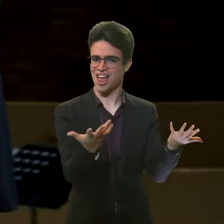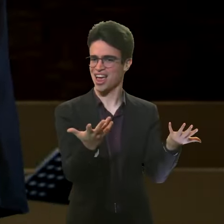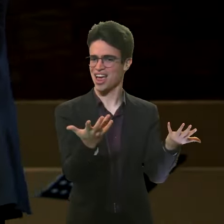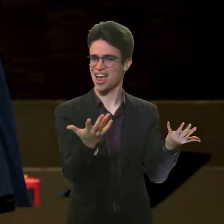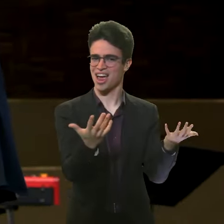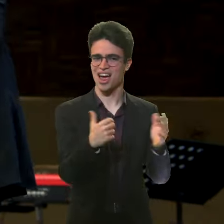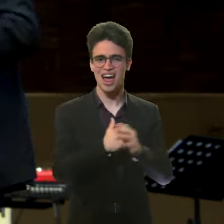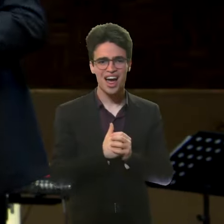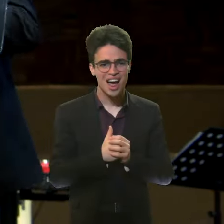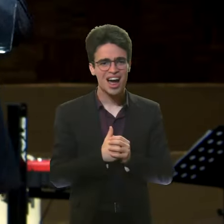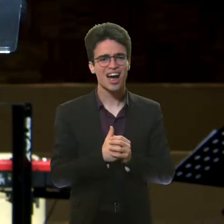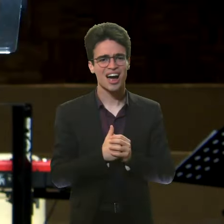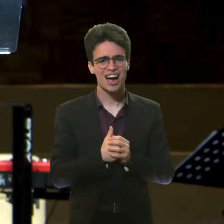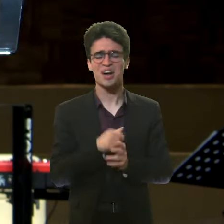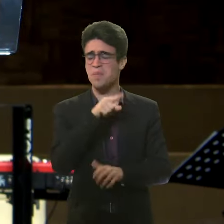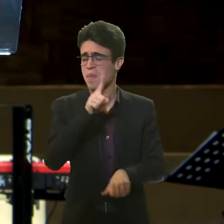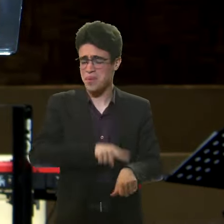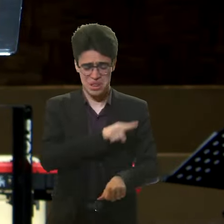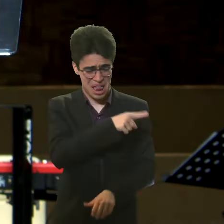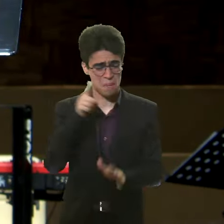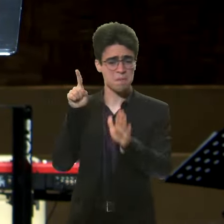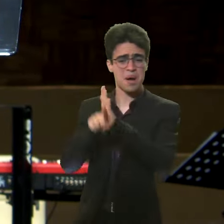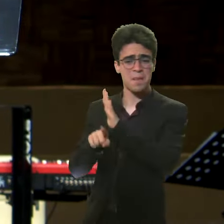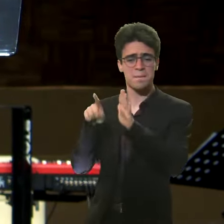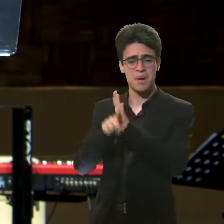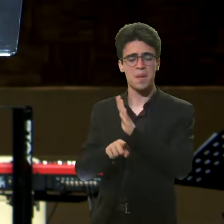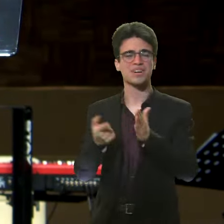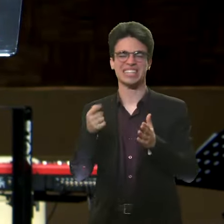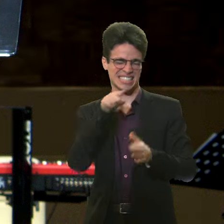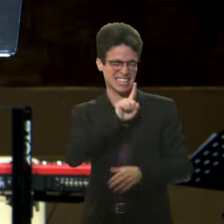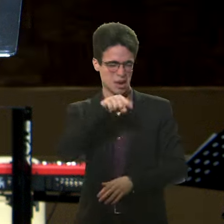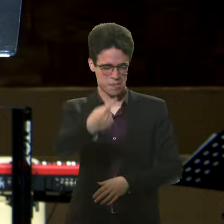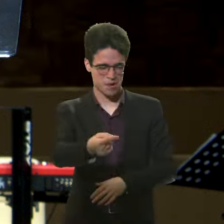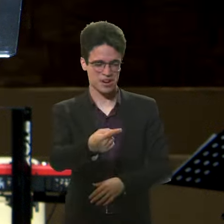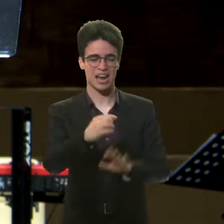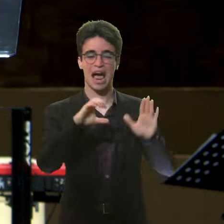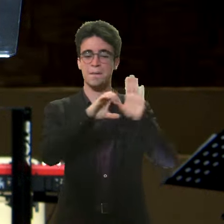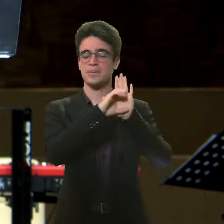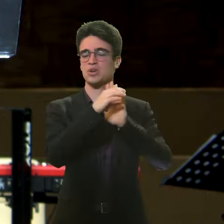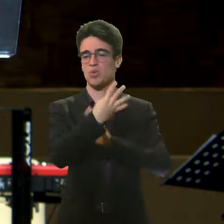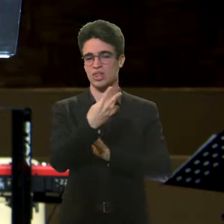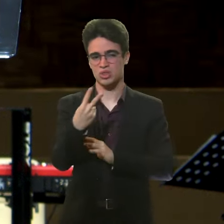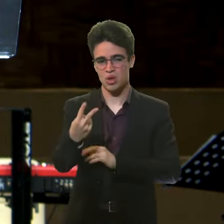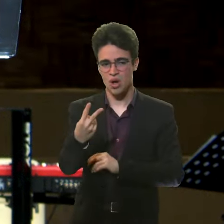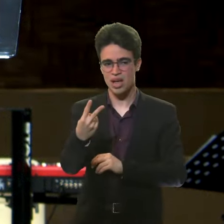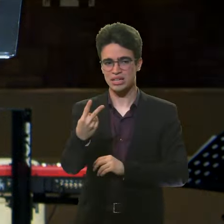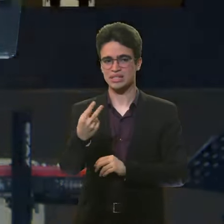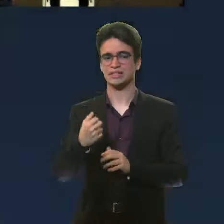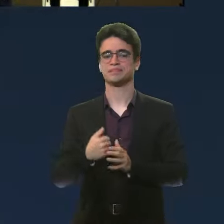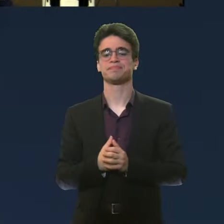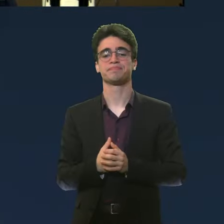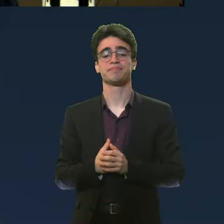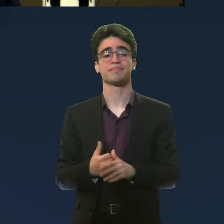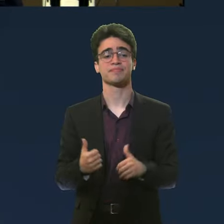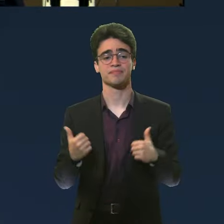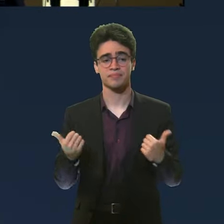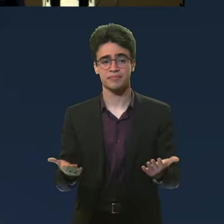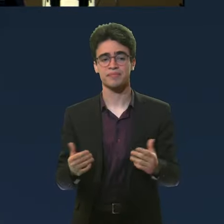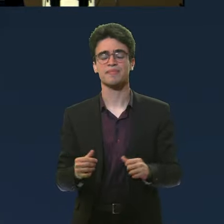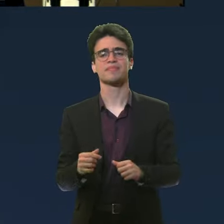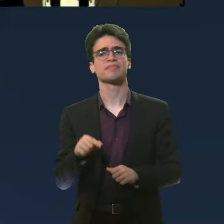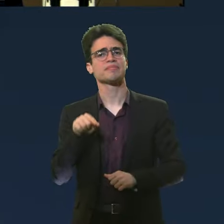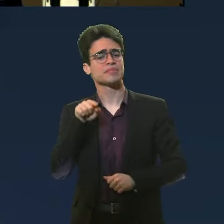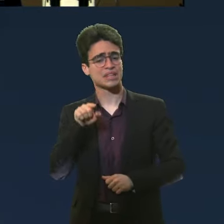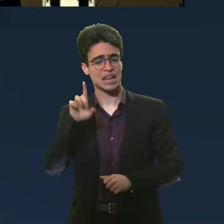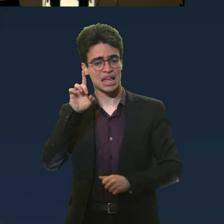Diante dessas perguntas, e lá no final, no capítulo 42, Jó responde ao Senhor: sei que